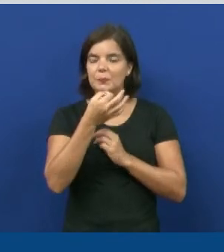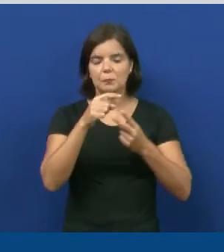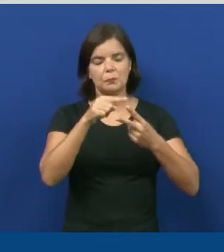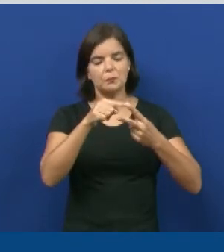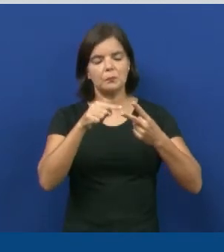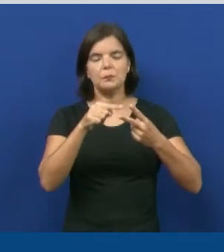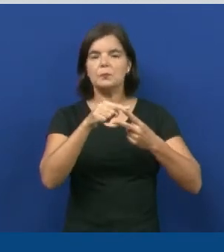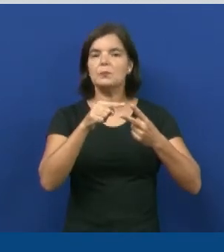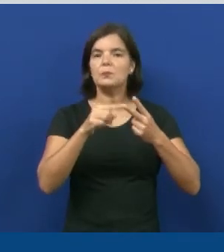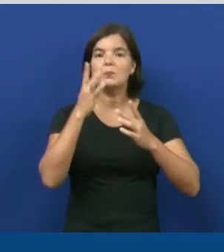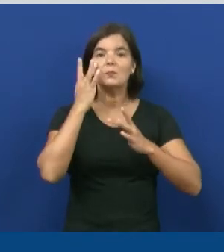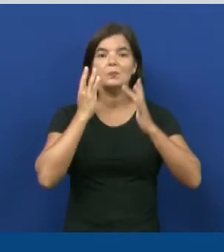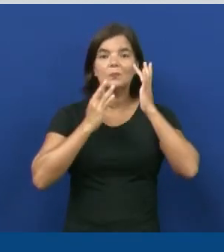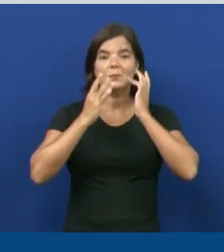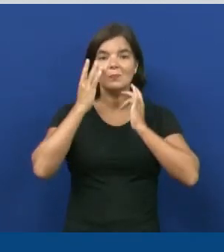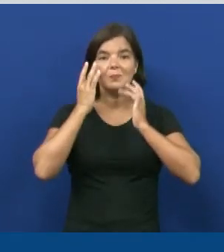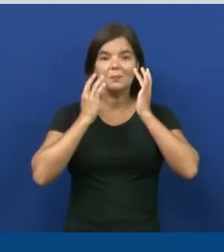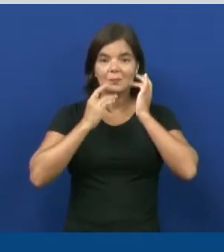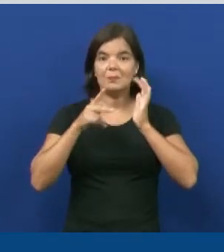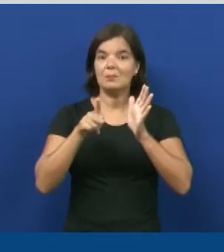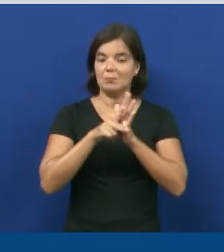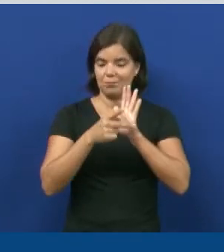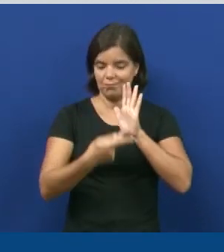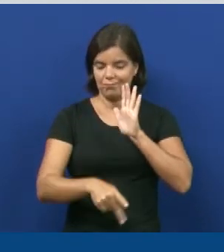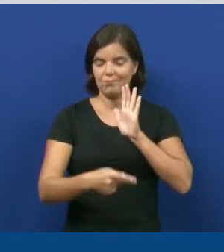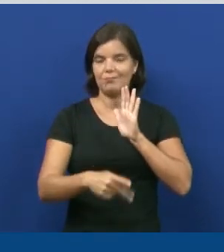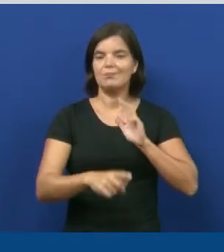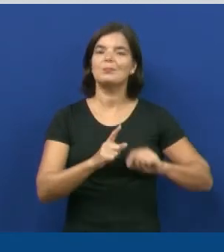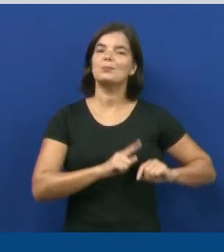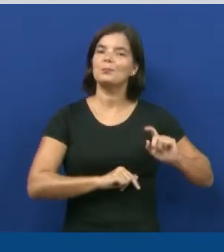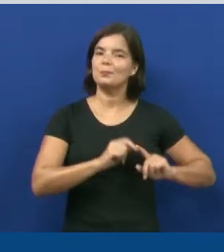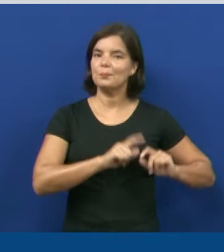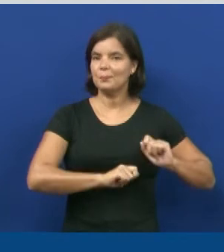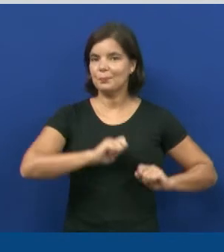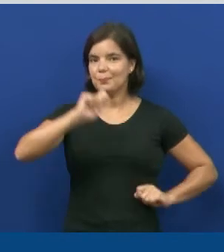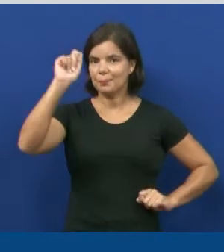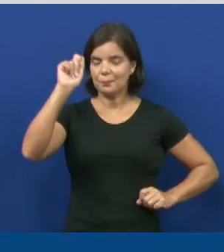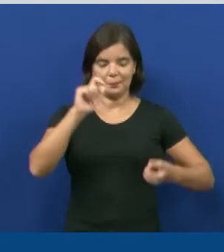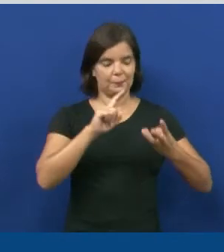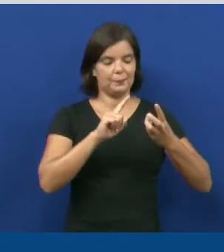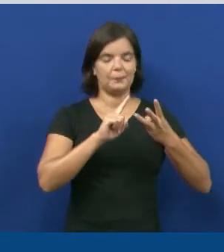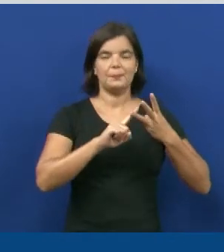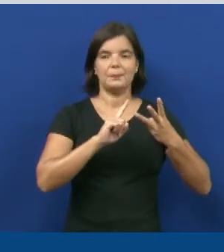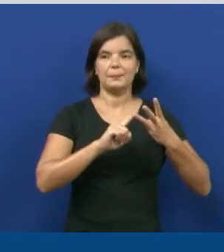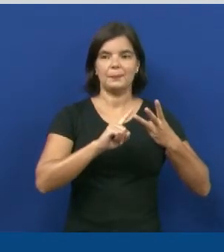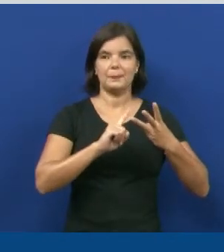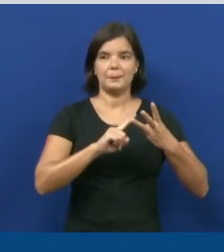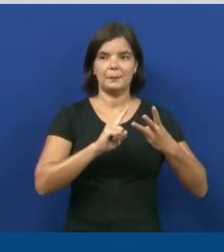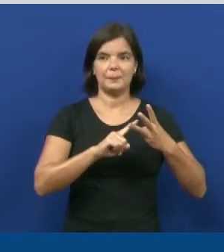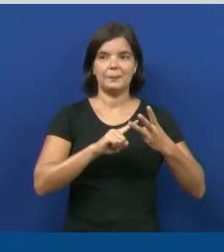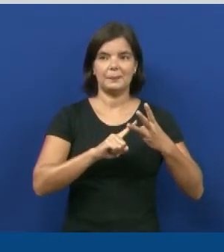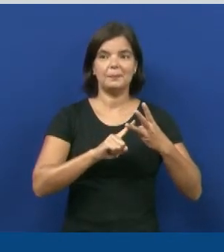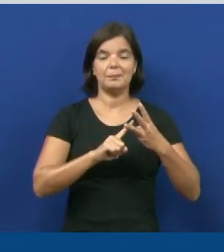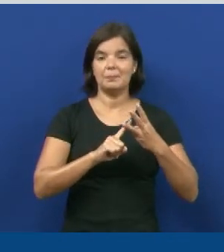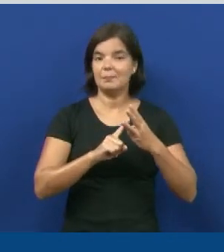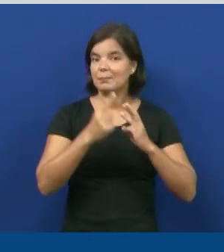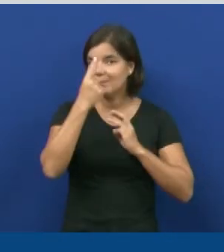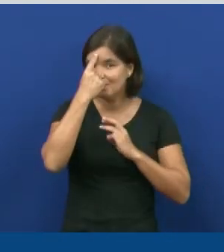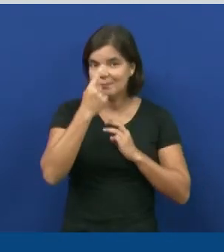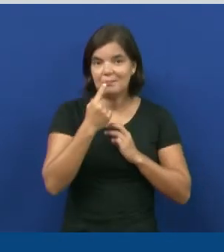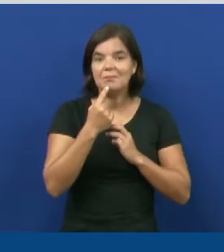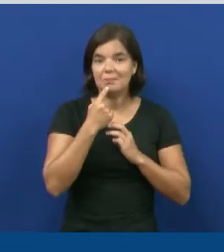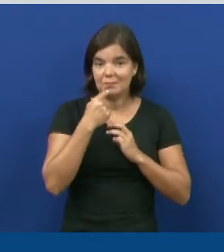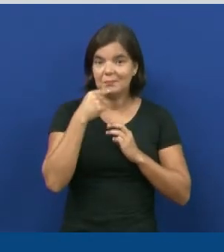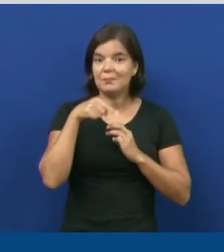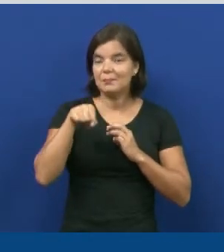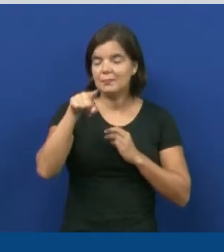menos 2 espetáculos teatrais encenados no estado do Acre. A terceira é uma atividade bem lúdica. Eu